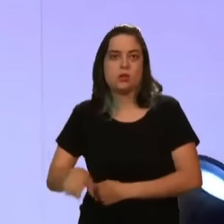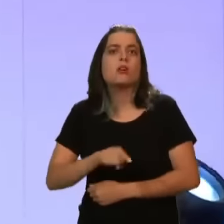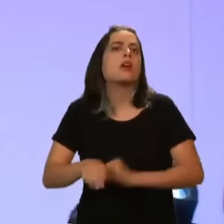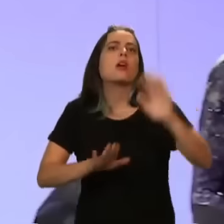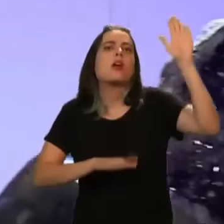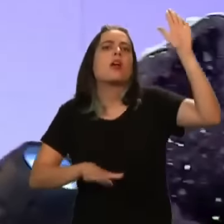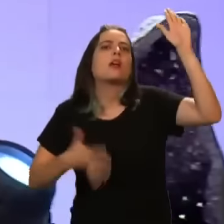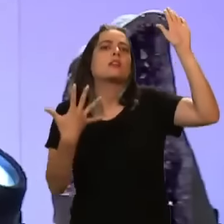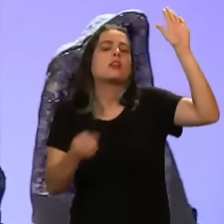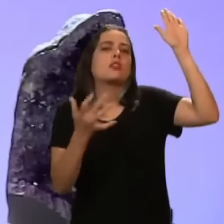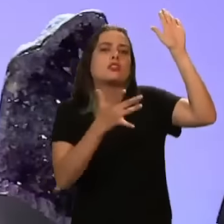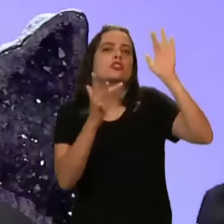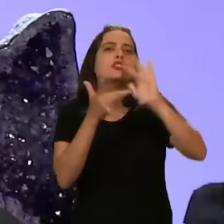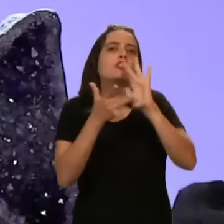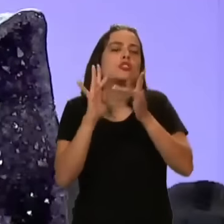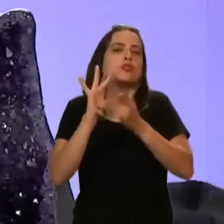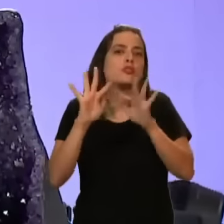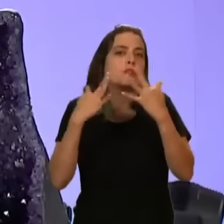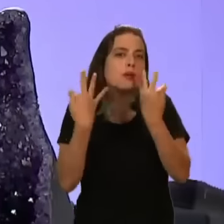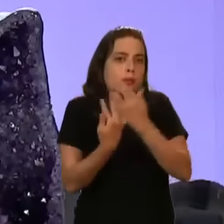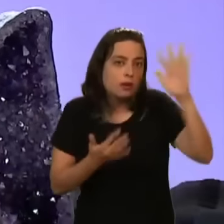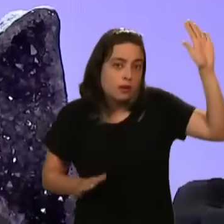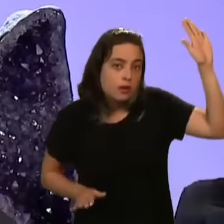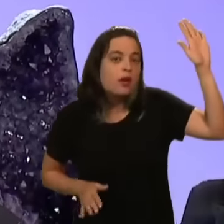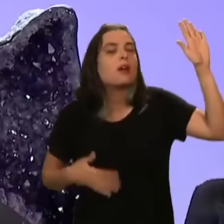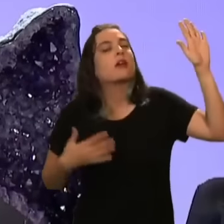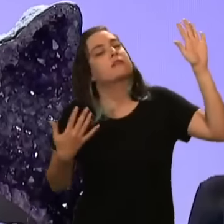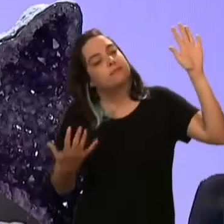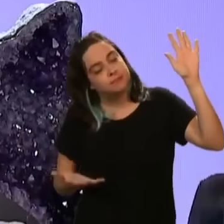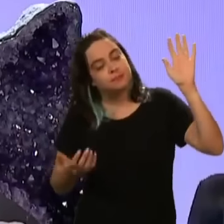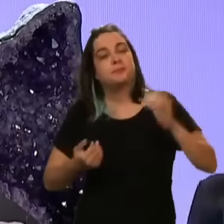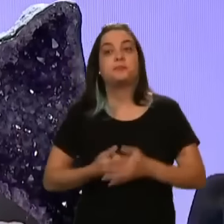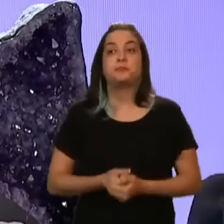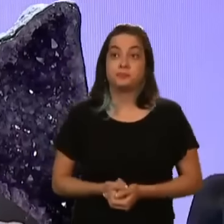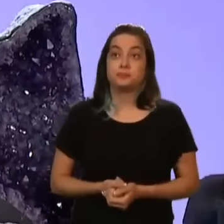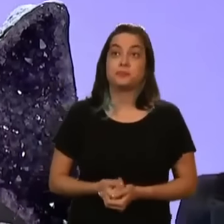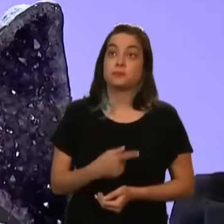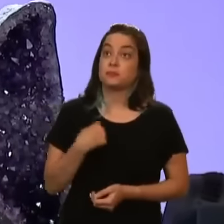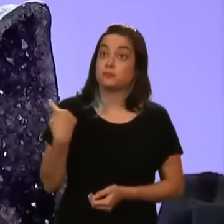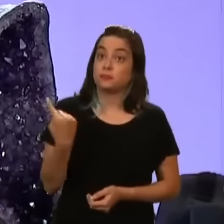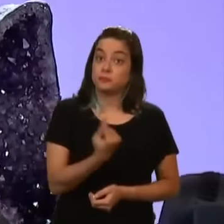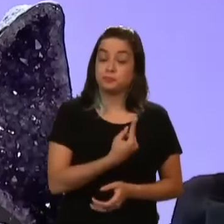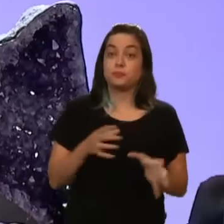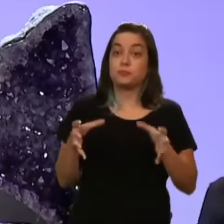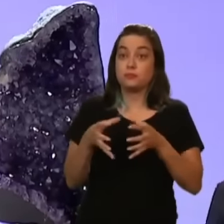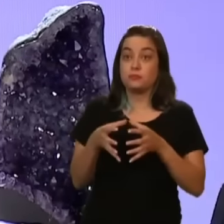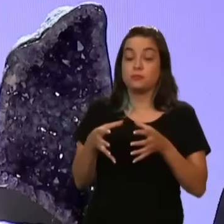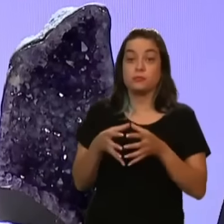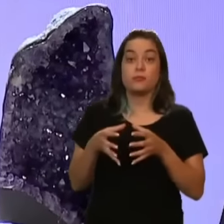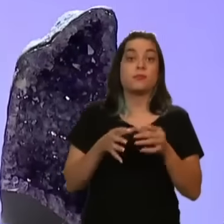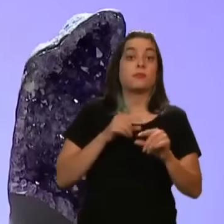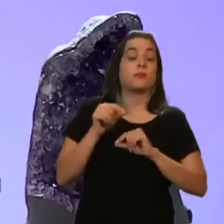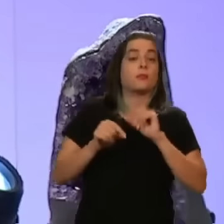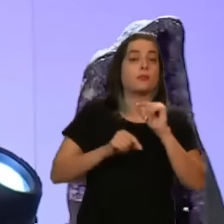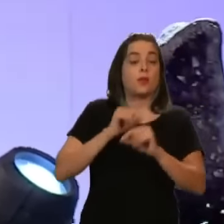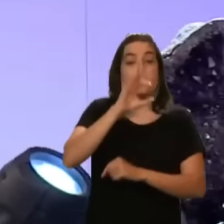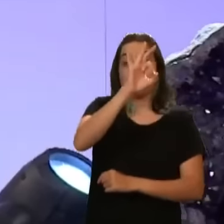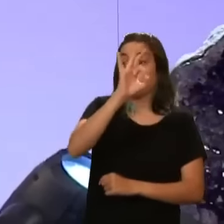ainda criança ou na sua família de origem? Uau! Nós fazemos parte, né, dessa